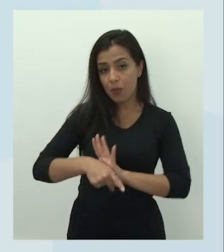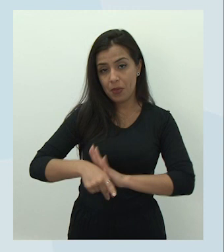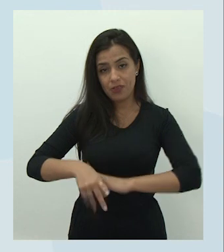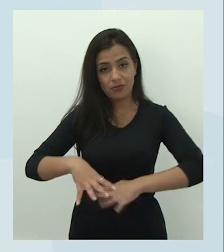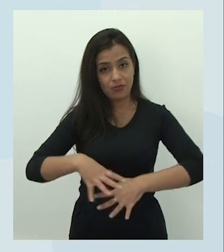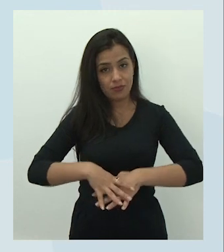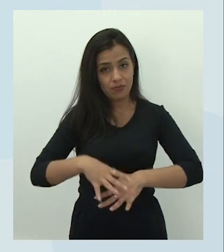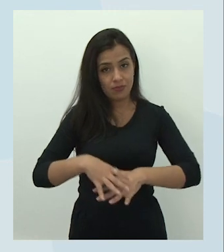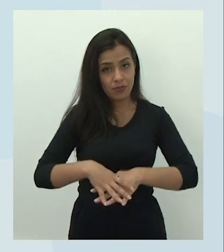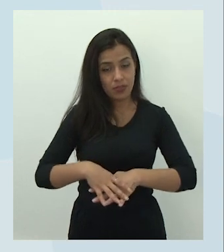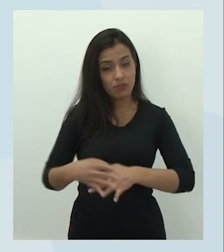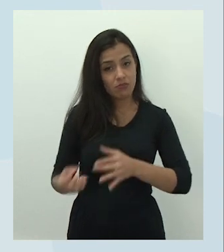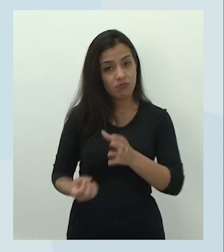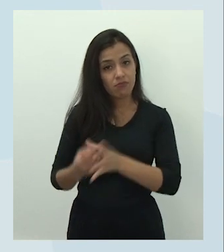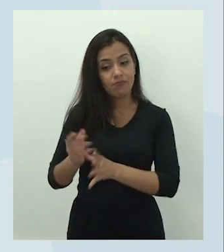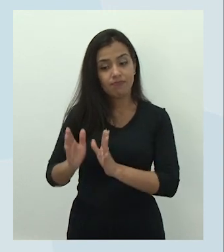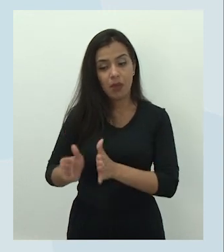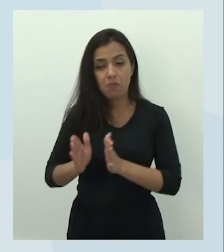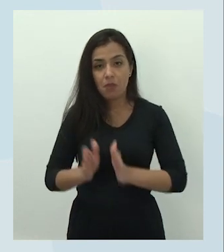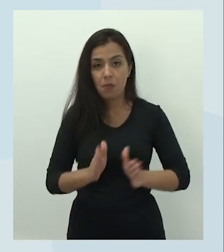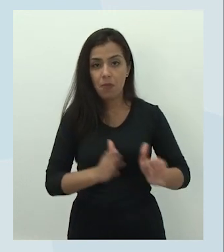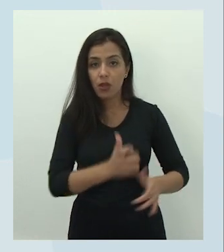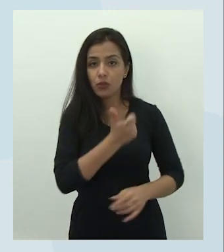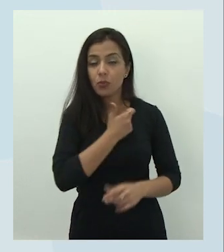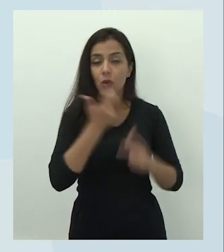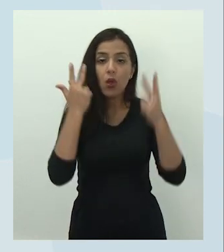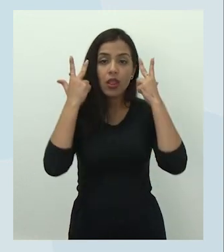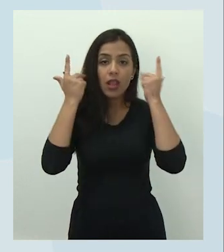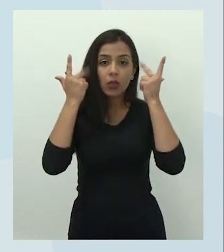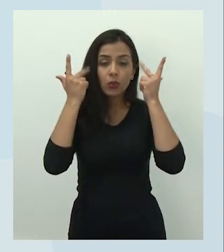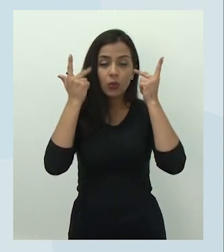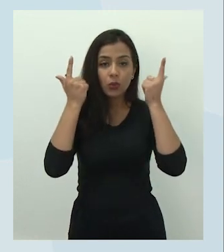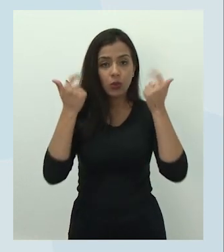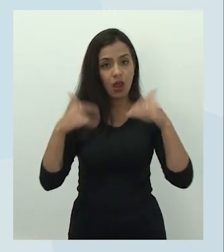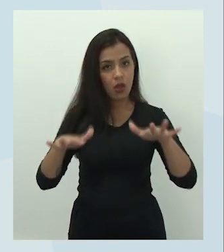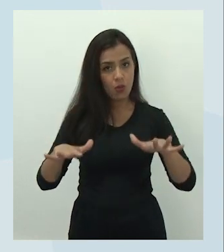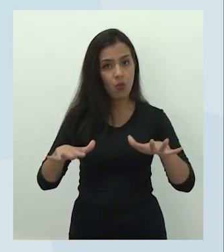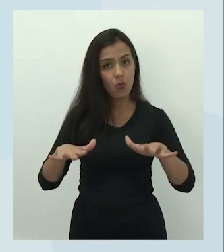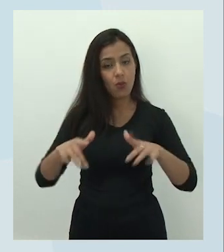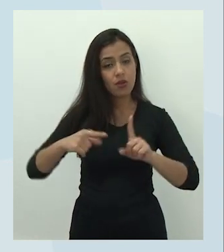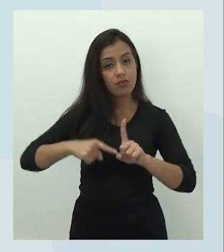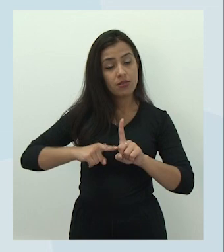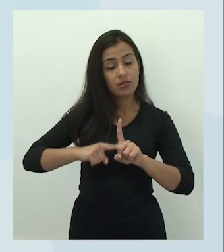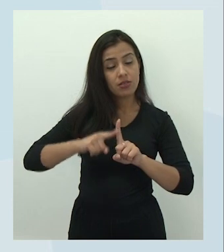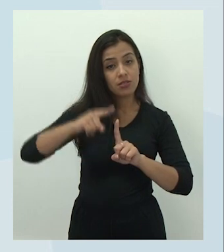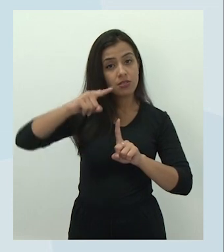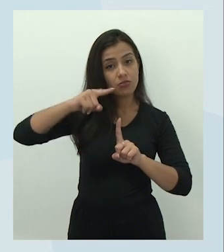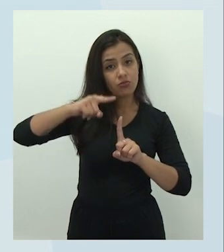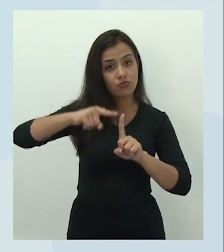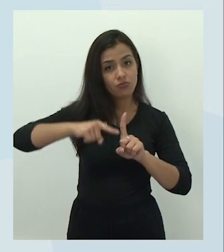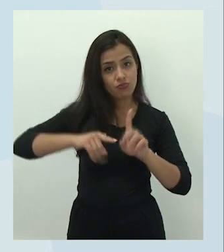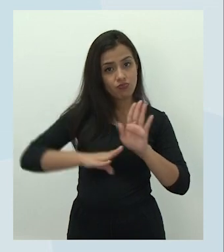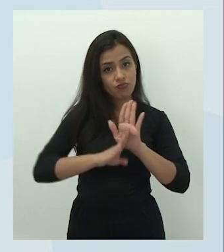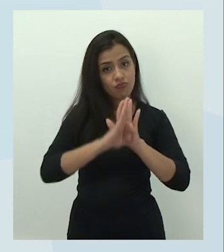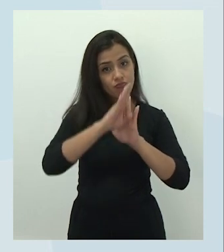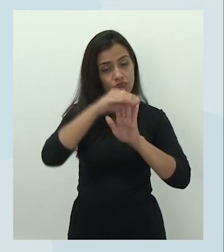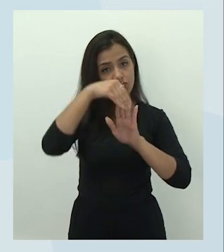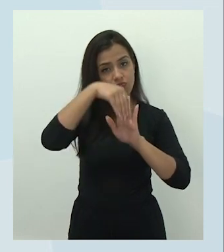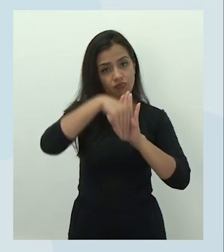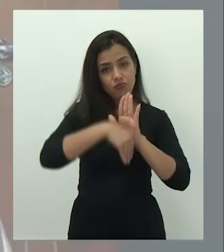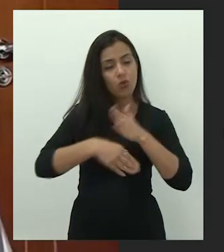construir sequências de números naturais em ordem crescente ou decrescente a partir de um número qualquer, utilizando